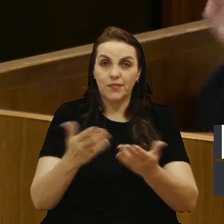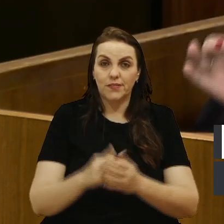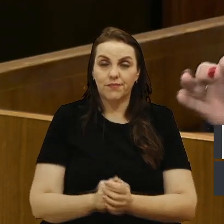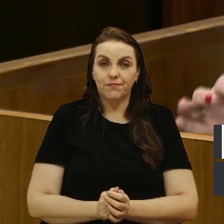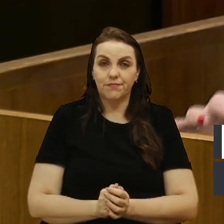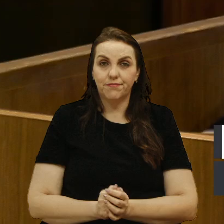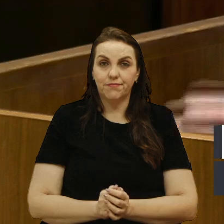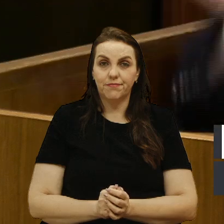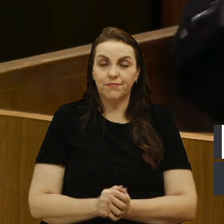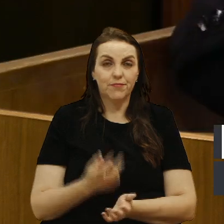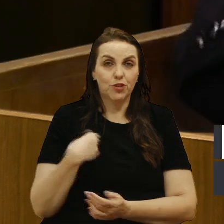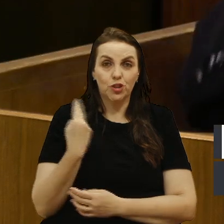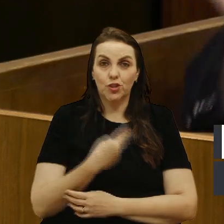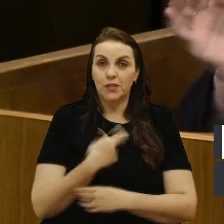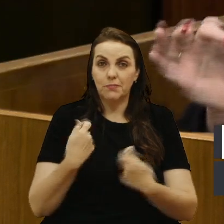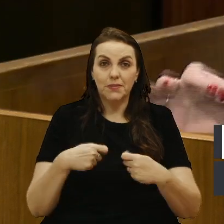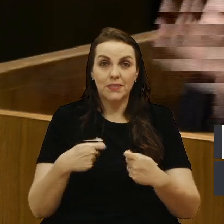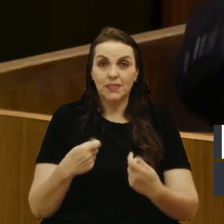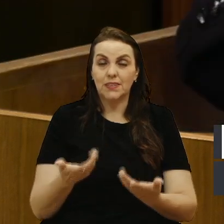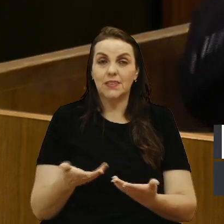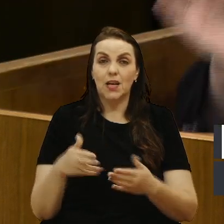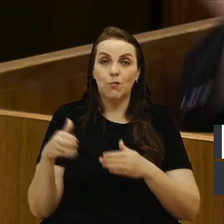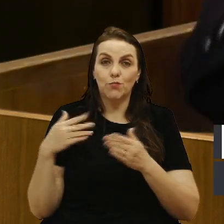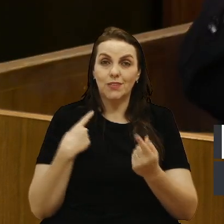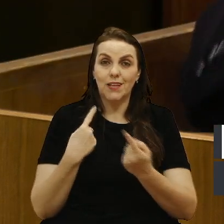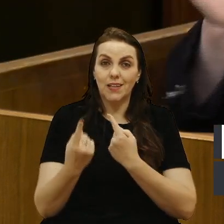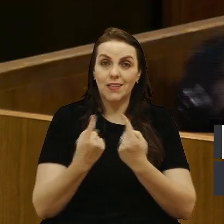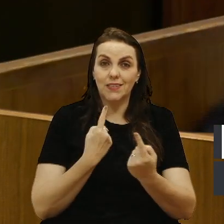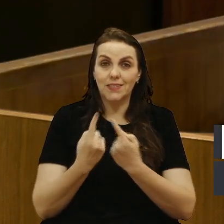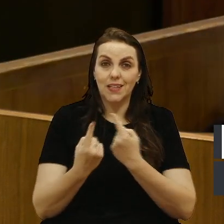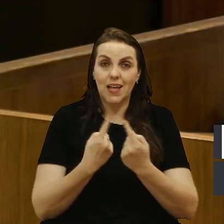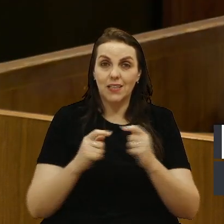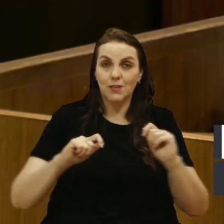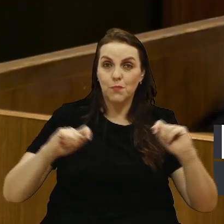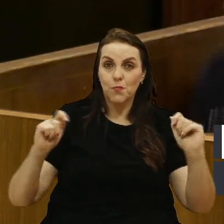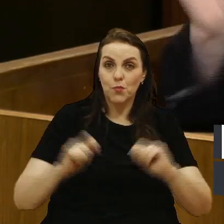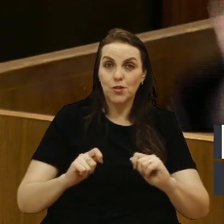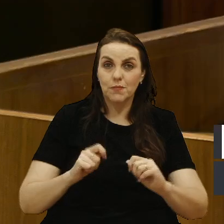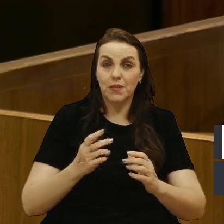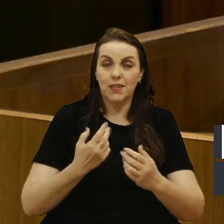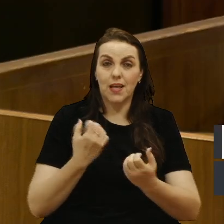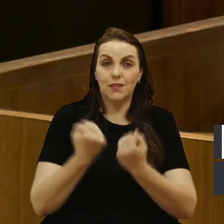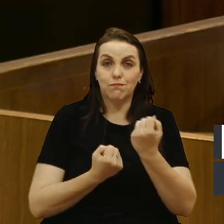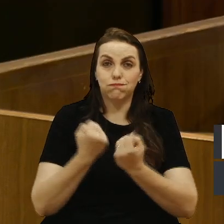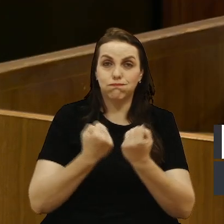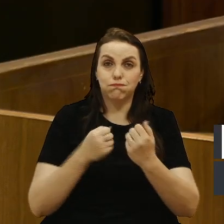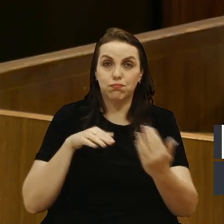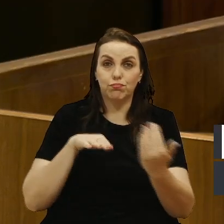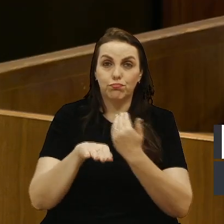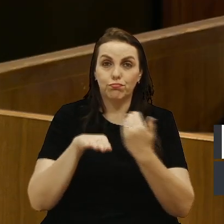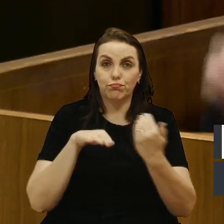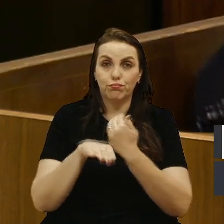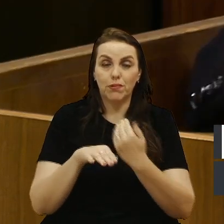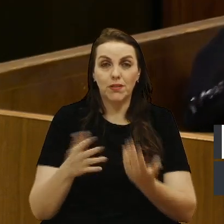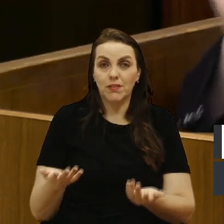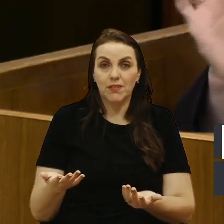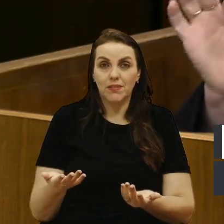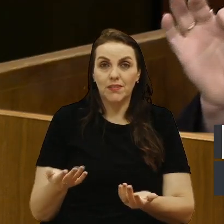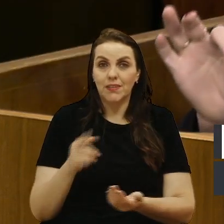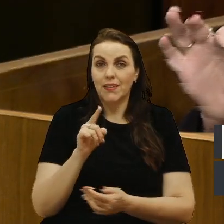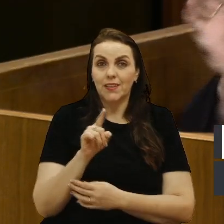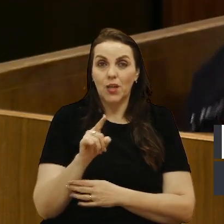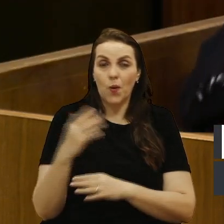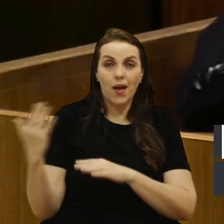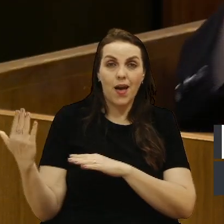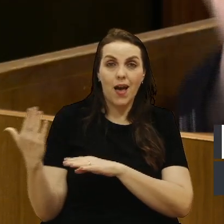gente precisa de estradas em condições e não